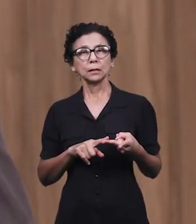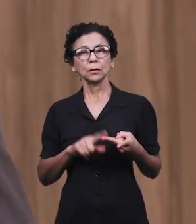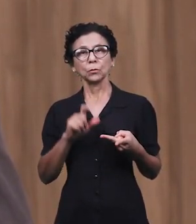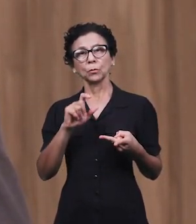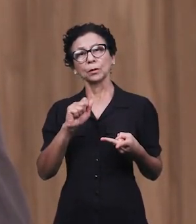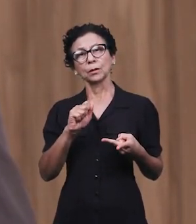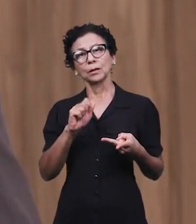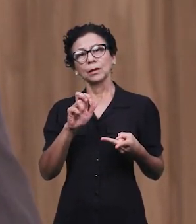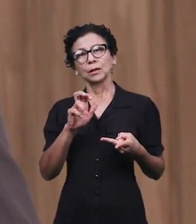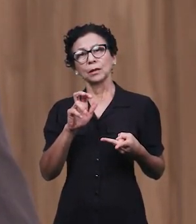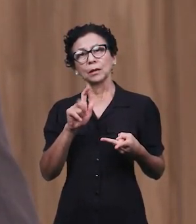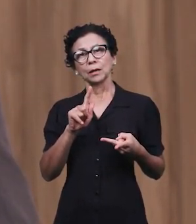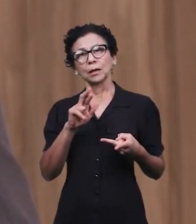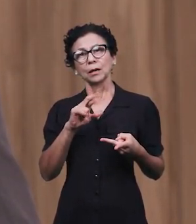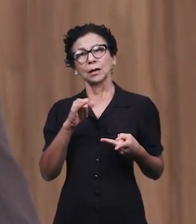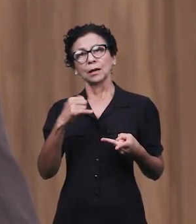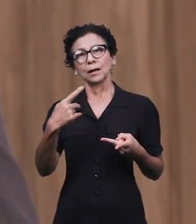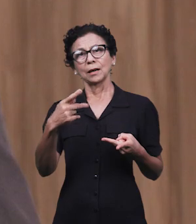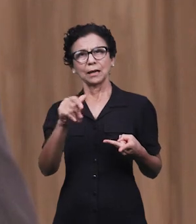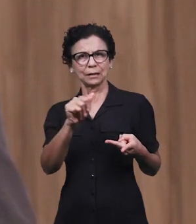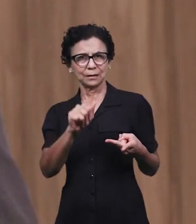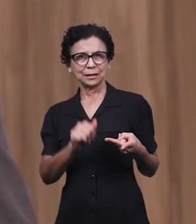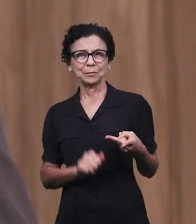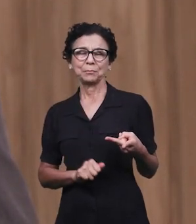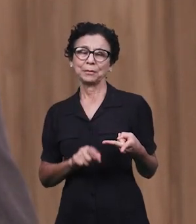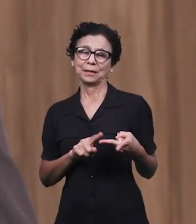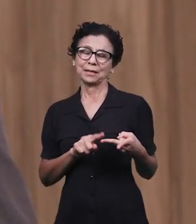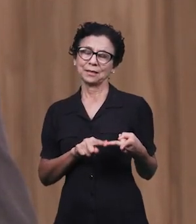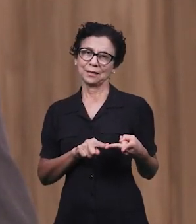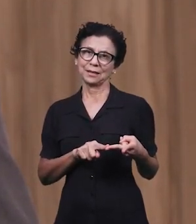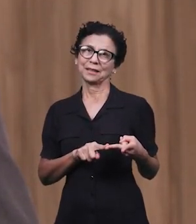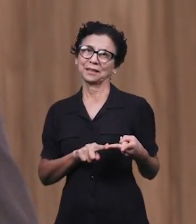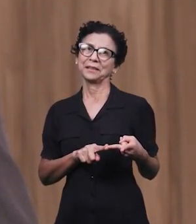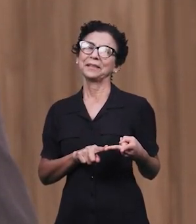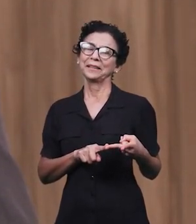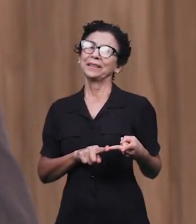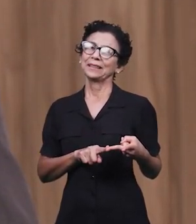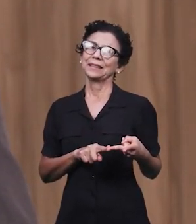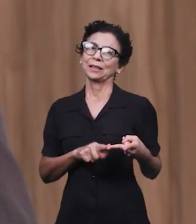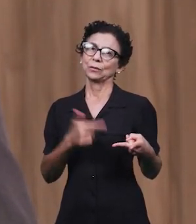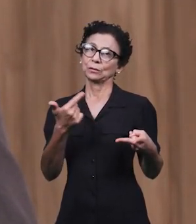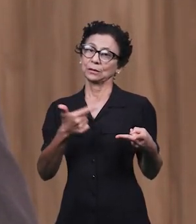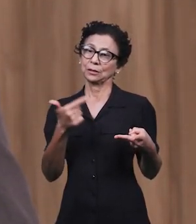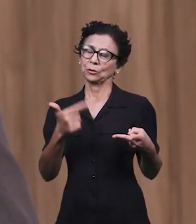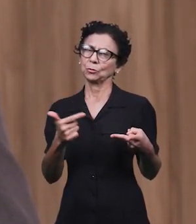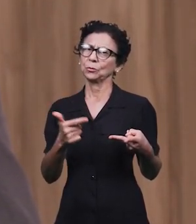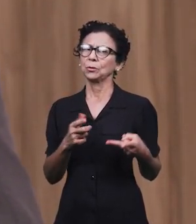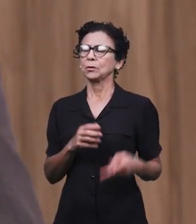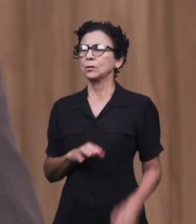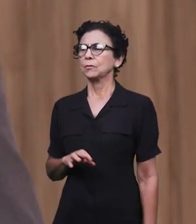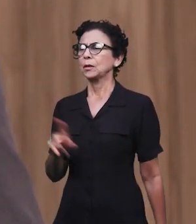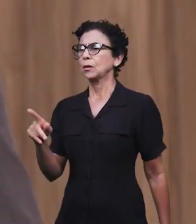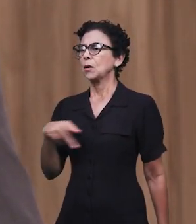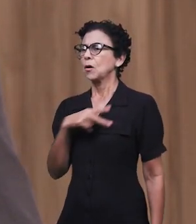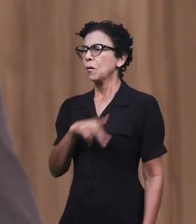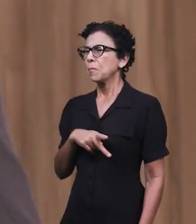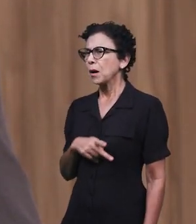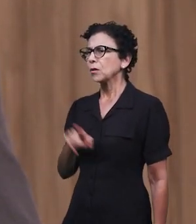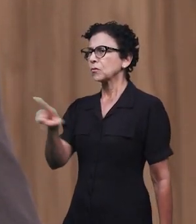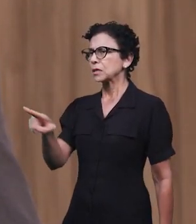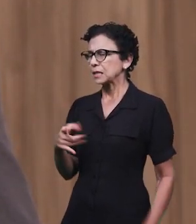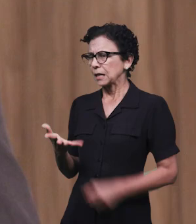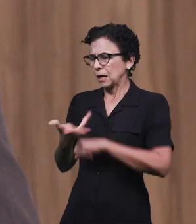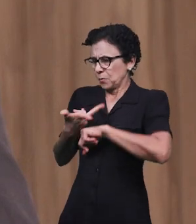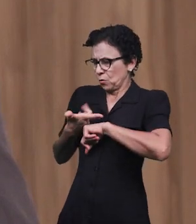Mas percebe-se que havia um certo temor em Agripa por conta disso. E até por